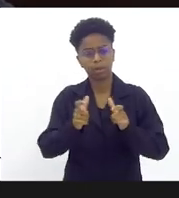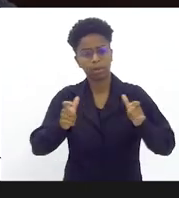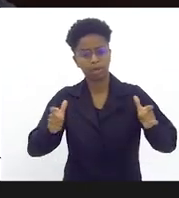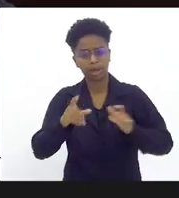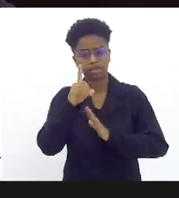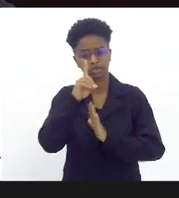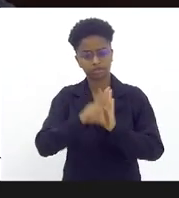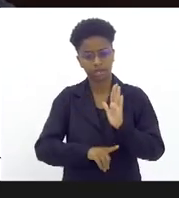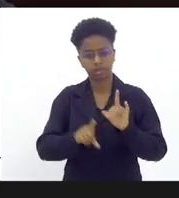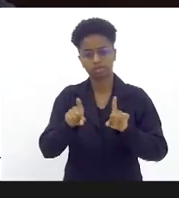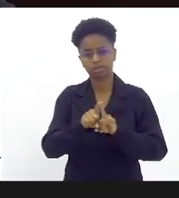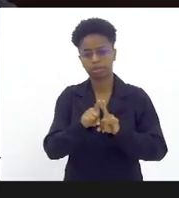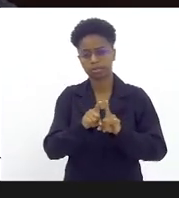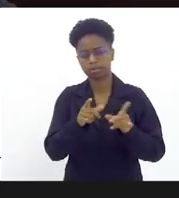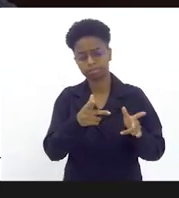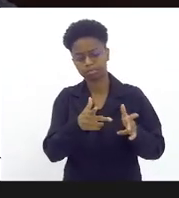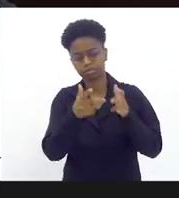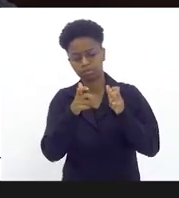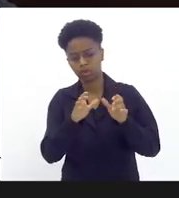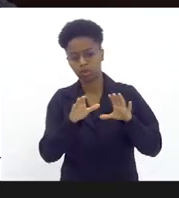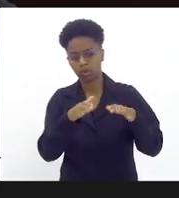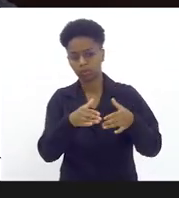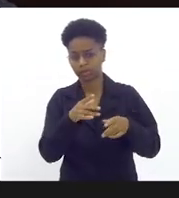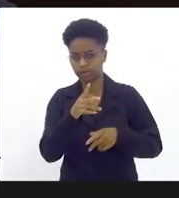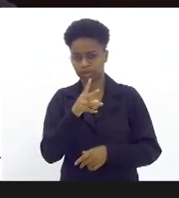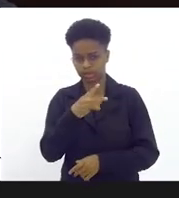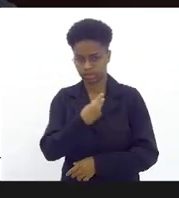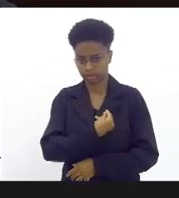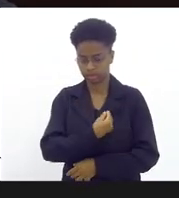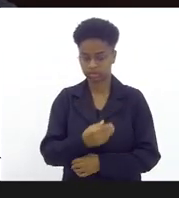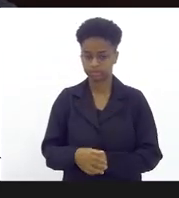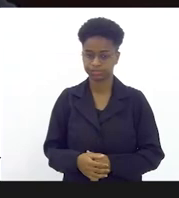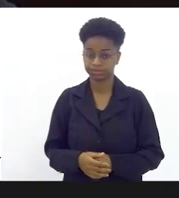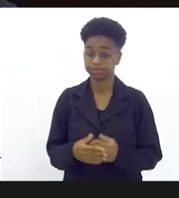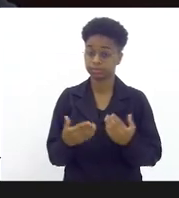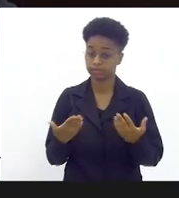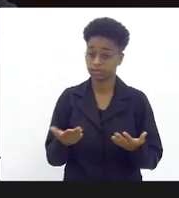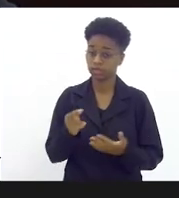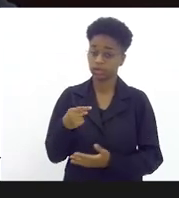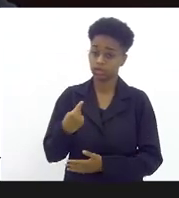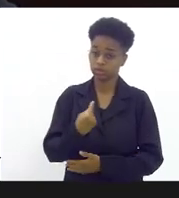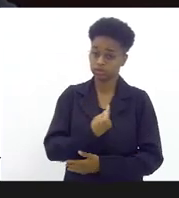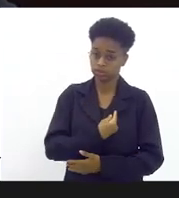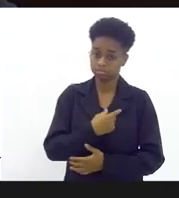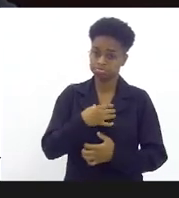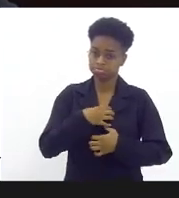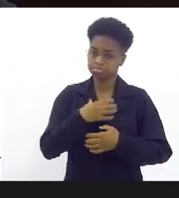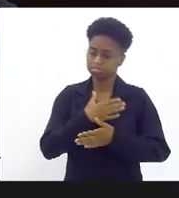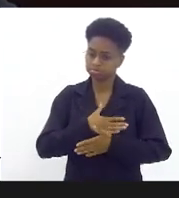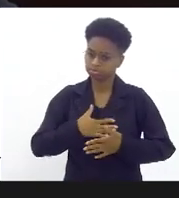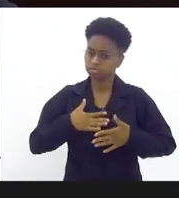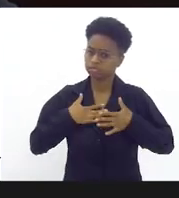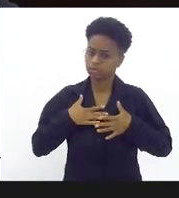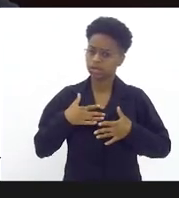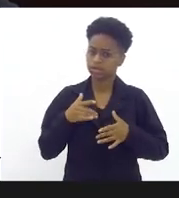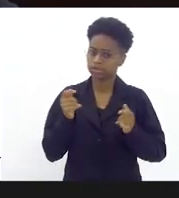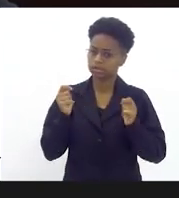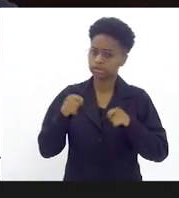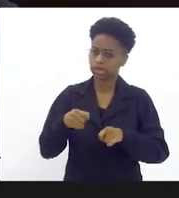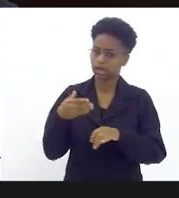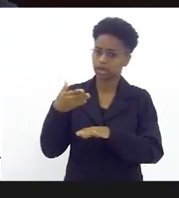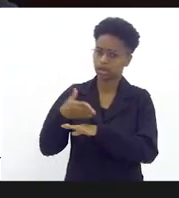esse reconhecimento. Então, para nós, é uma grande honra poder estar aqui,